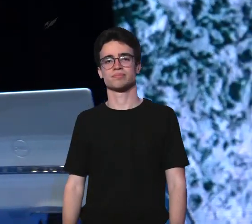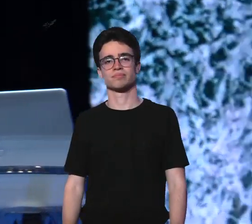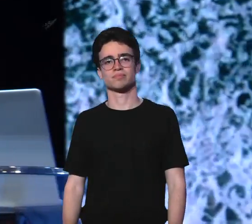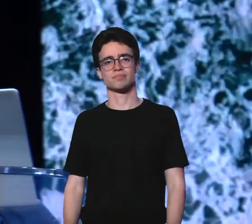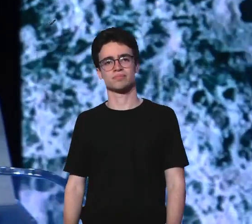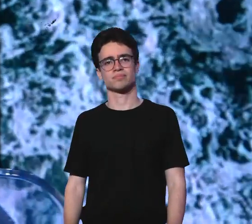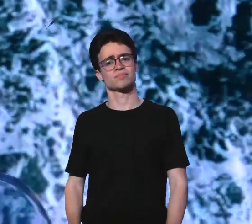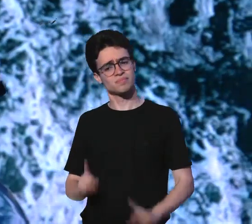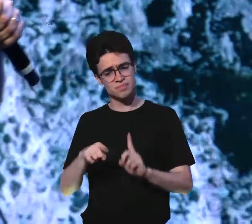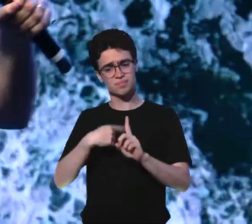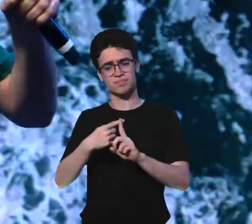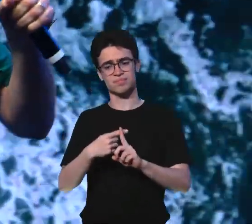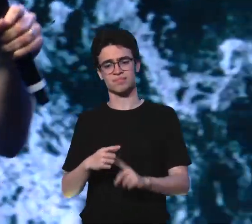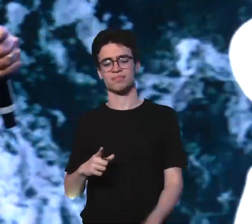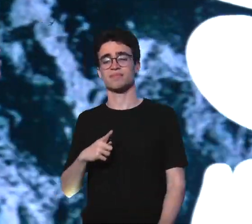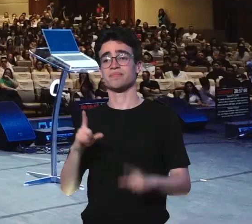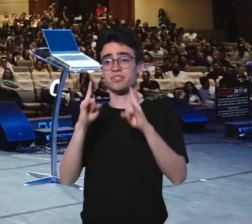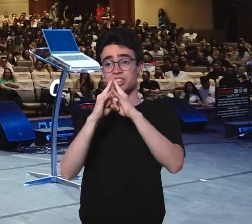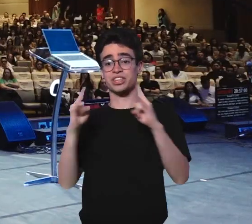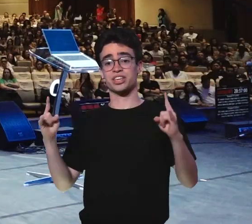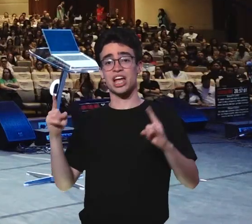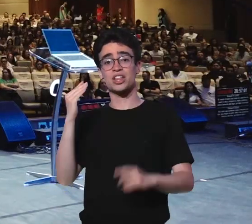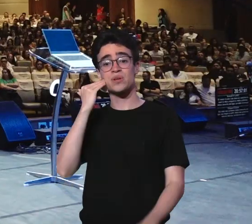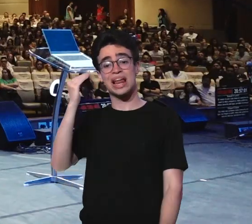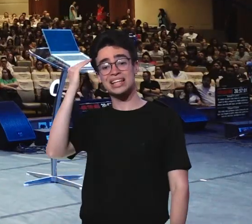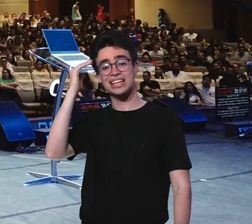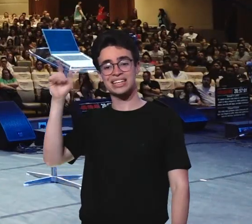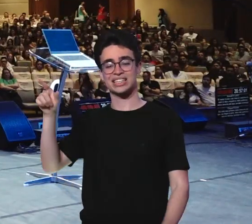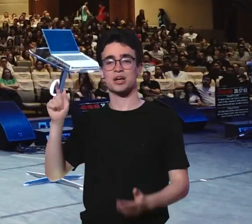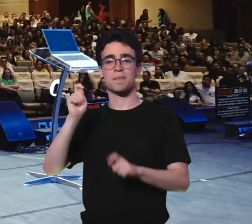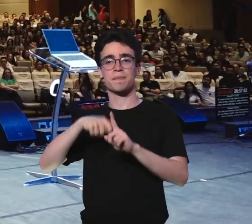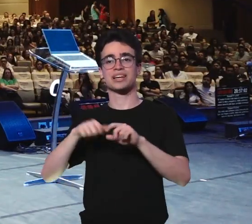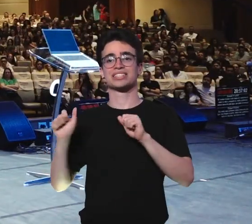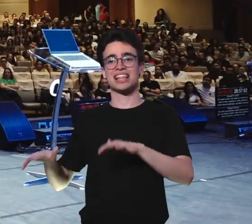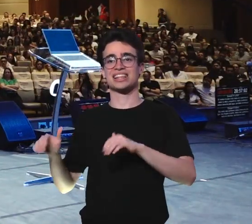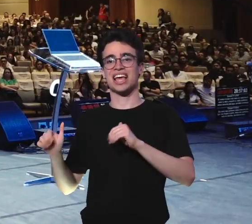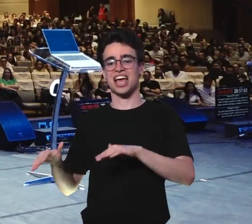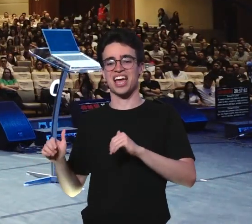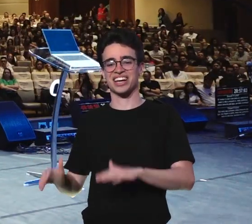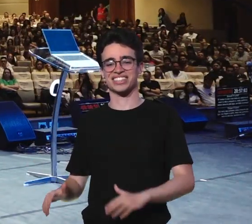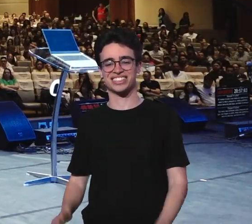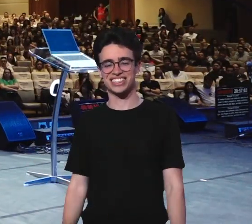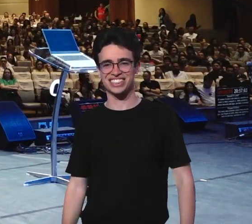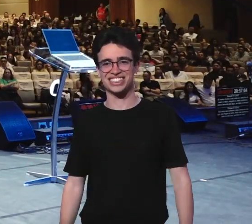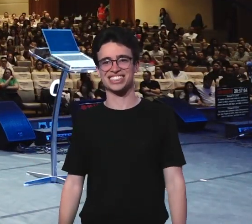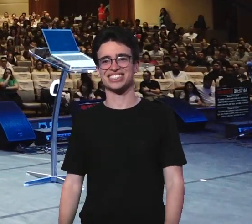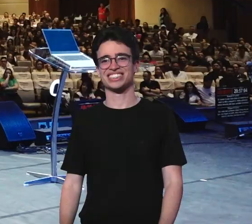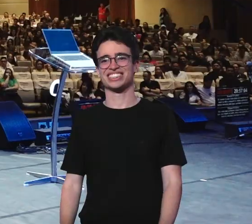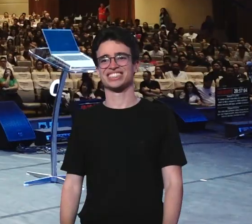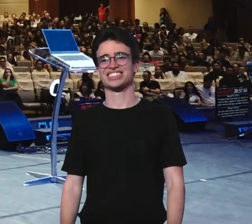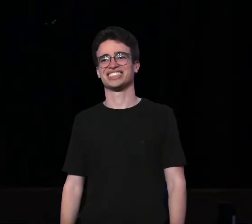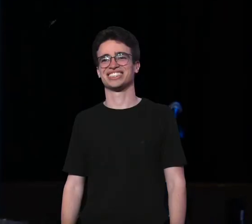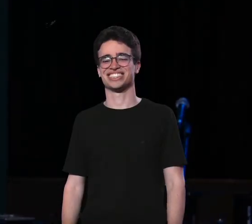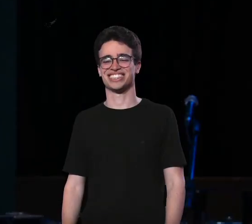E mais, teve o retiro dos adolescentes em setembro. Glória a Deus.